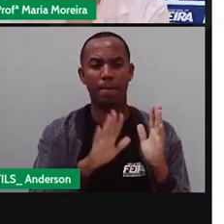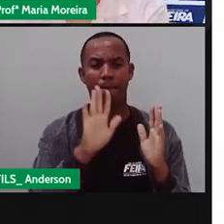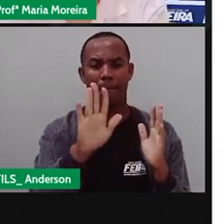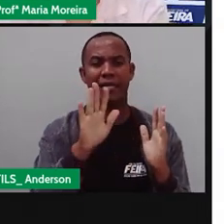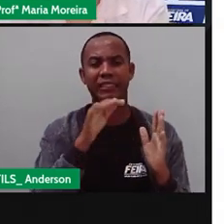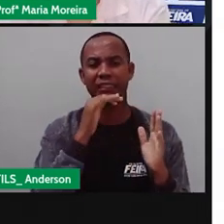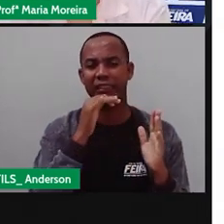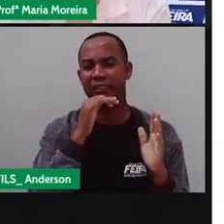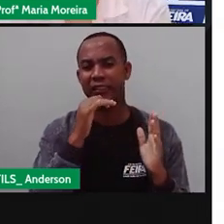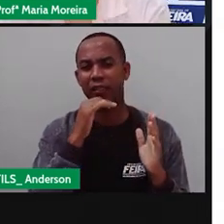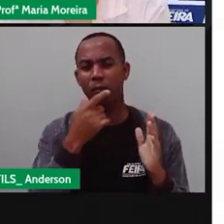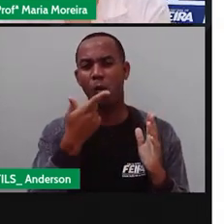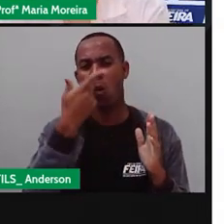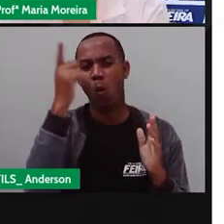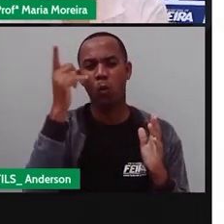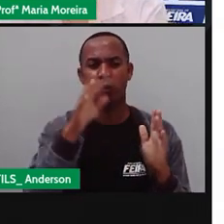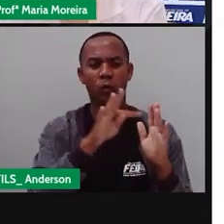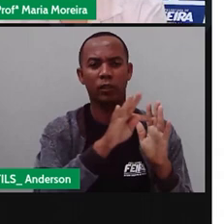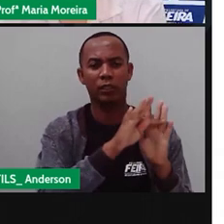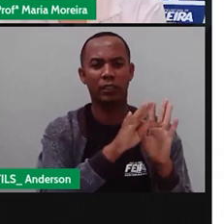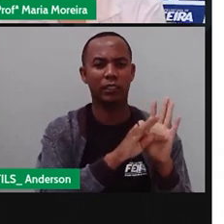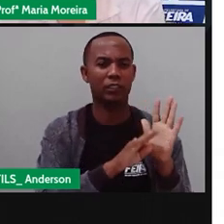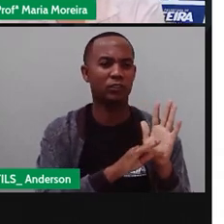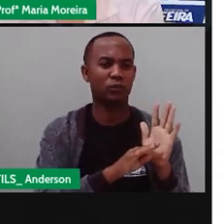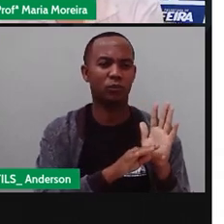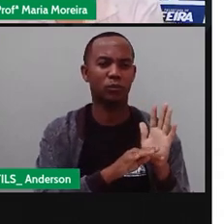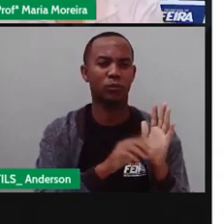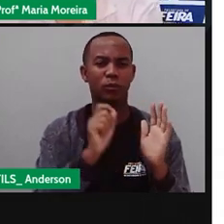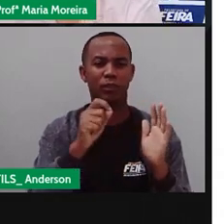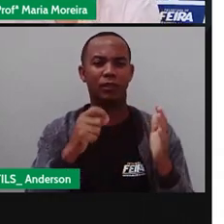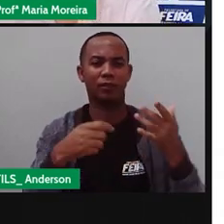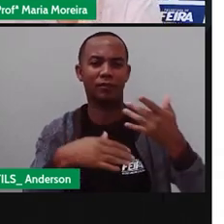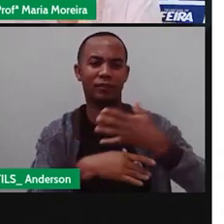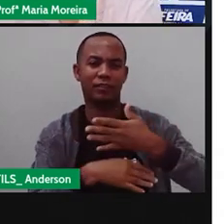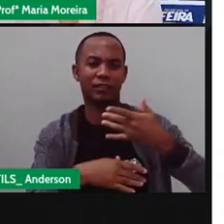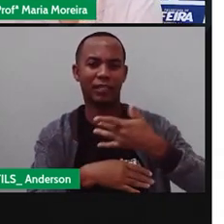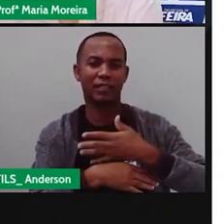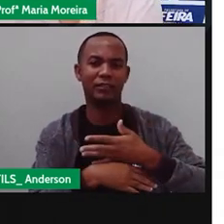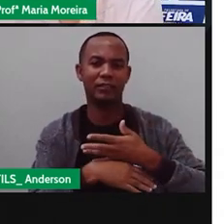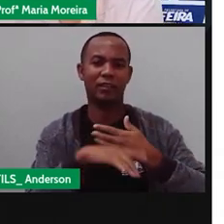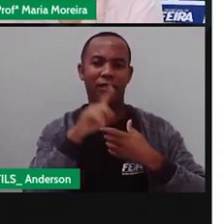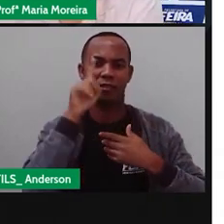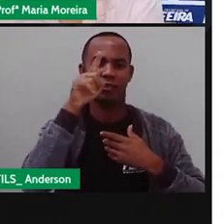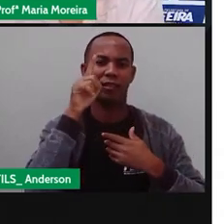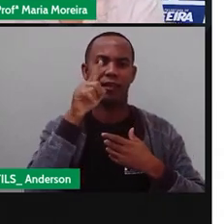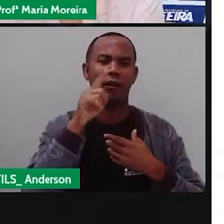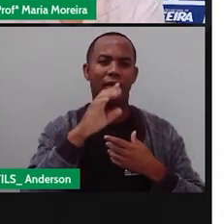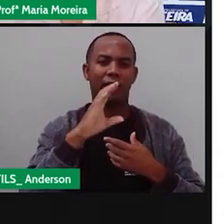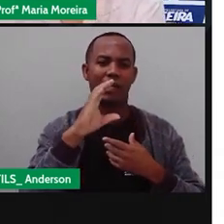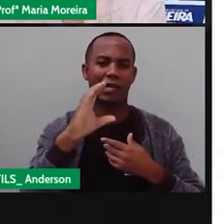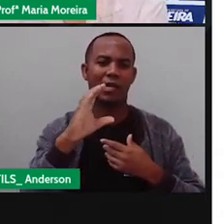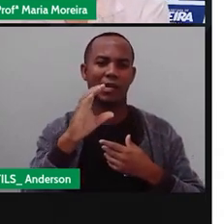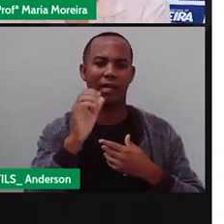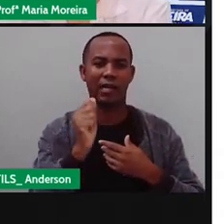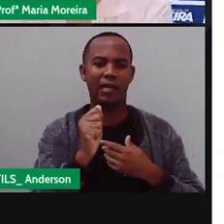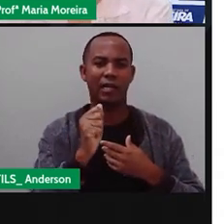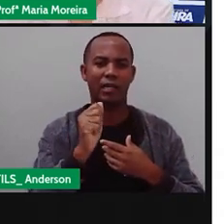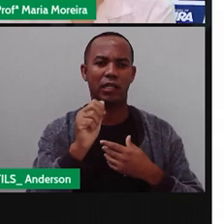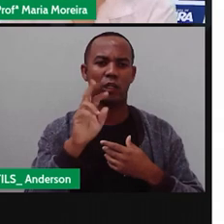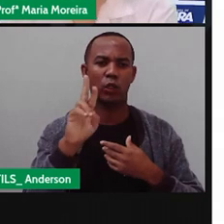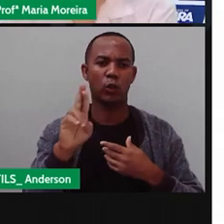texto, por exemplo, falando sobre Caruaru, porque eu sei pouquíssima coisa sobre Caruaru. Ah,